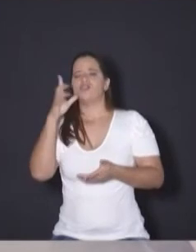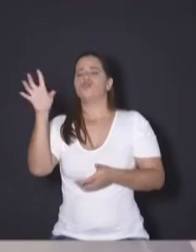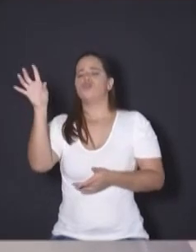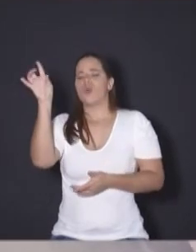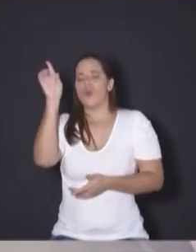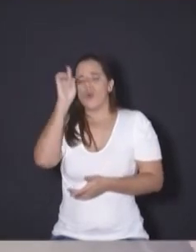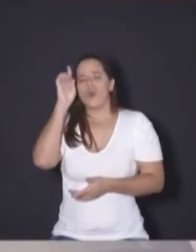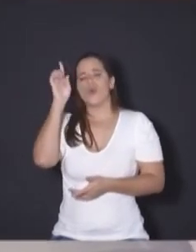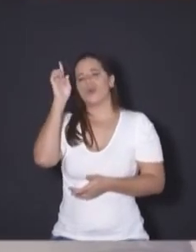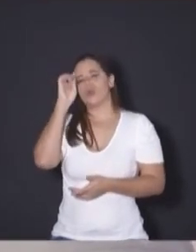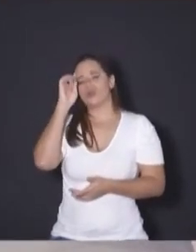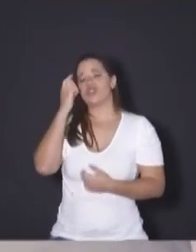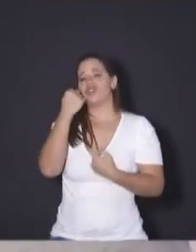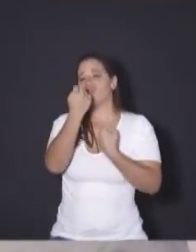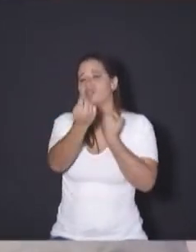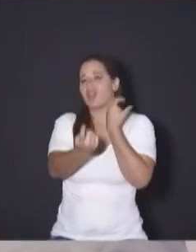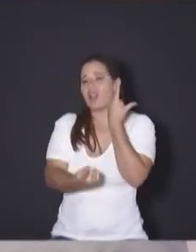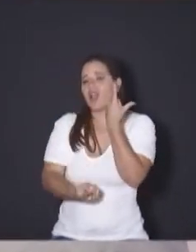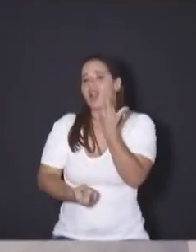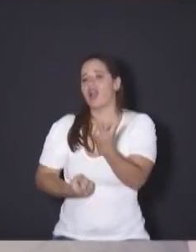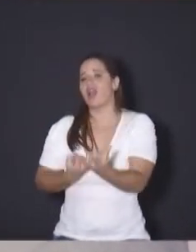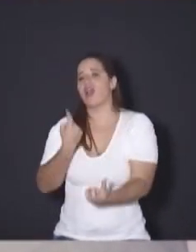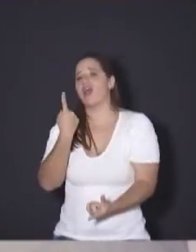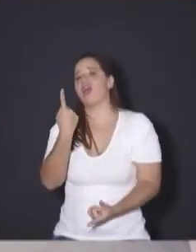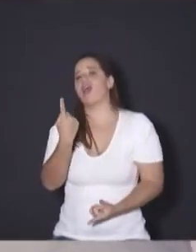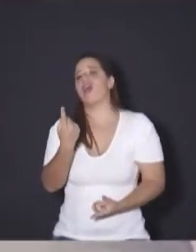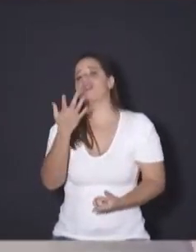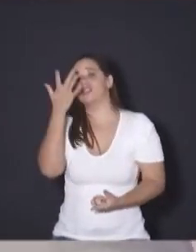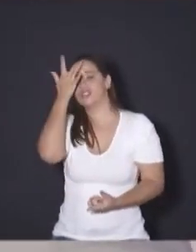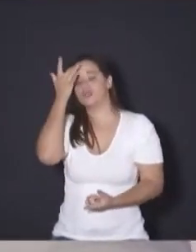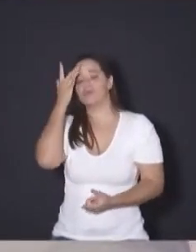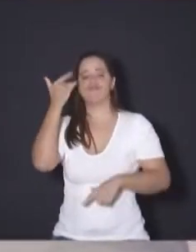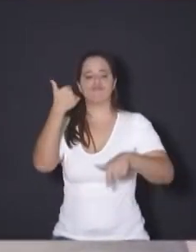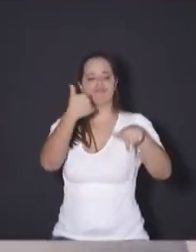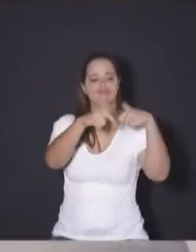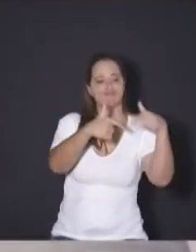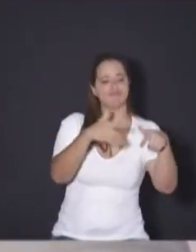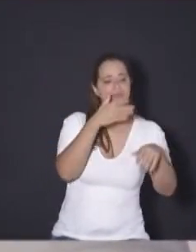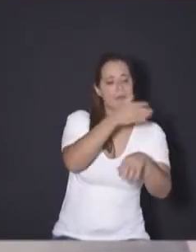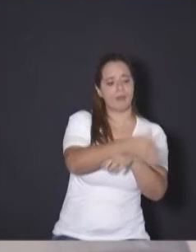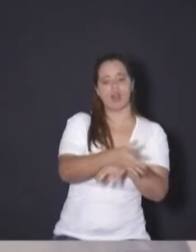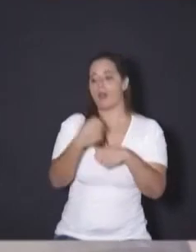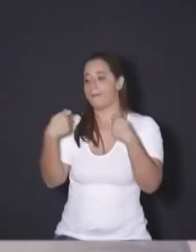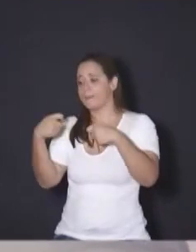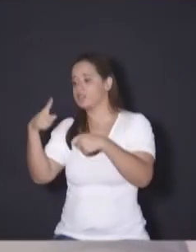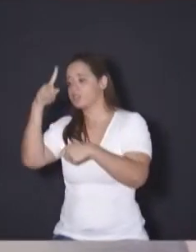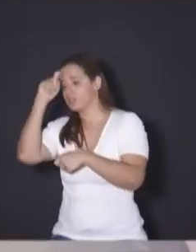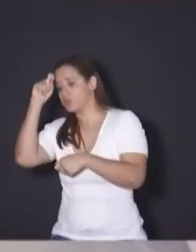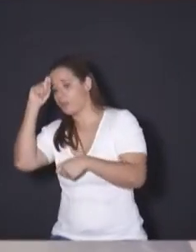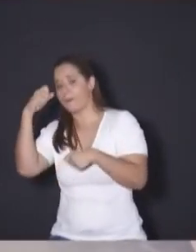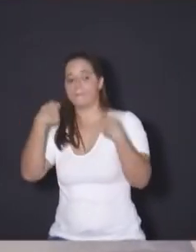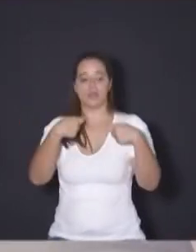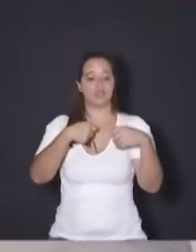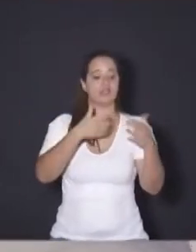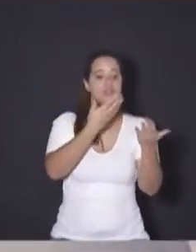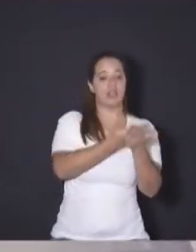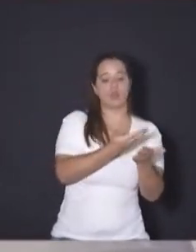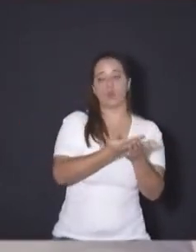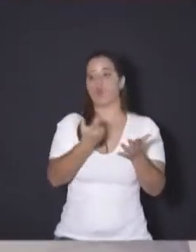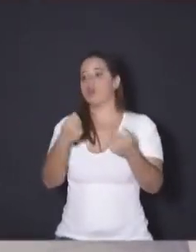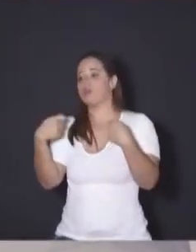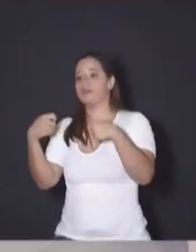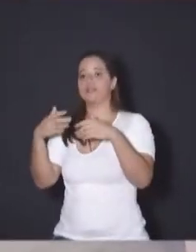então cada cada as pessoas vão trabalhar as pessoas não pode saúde pedindo da educação tem vivido